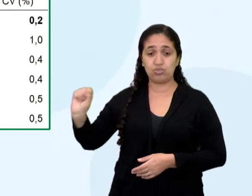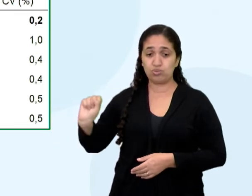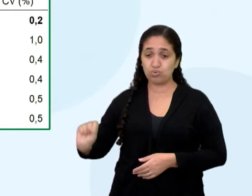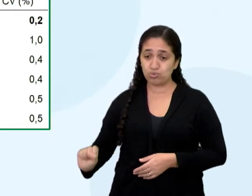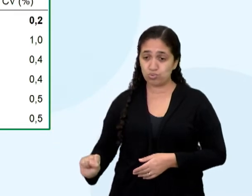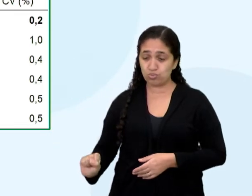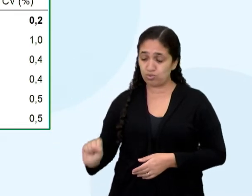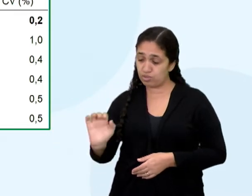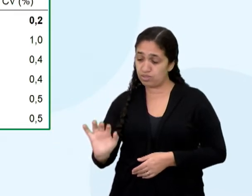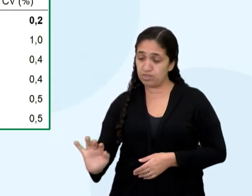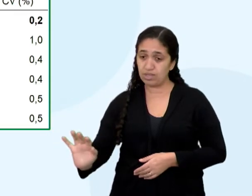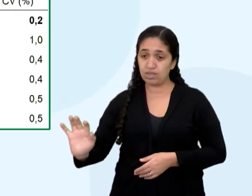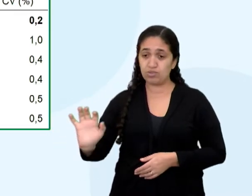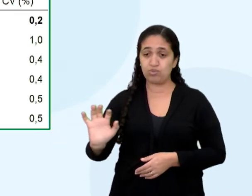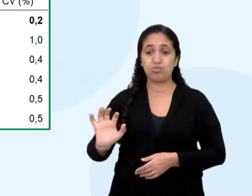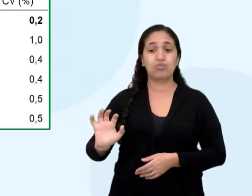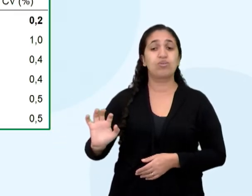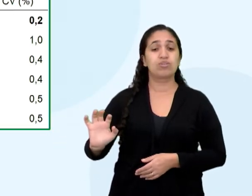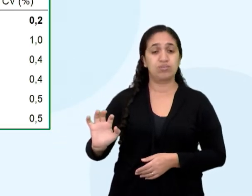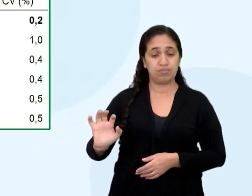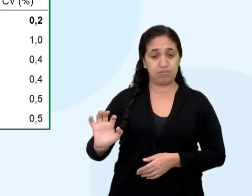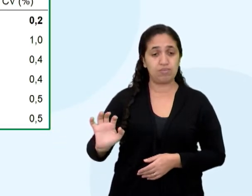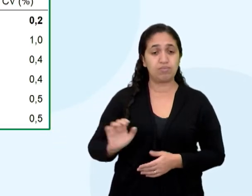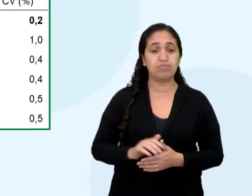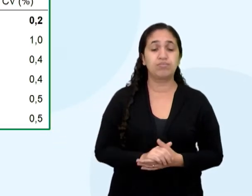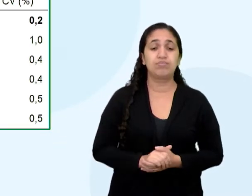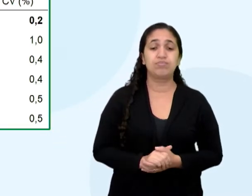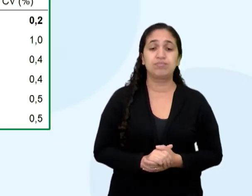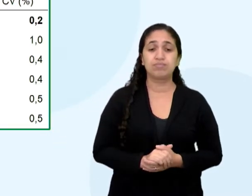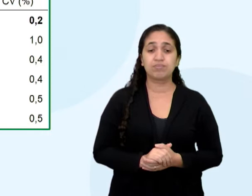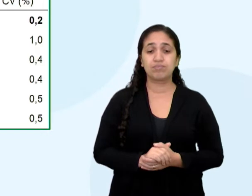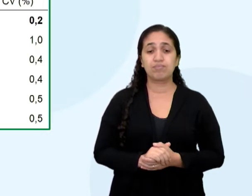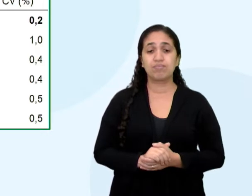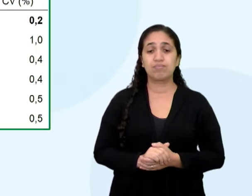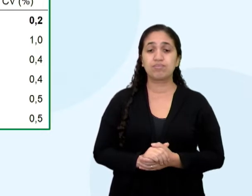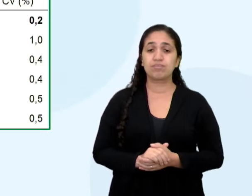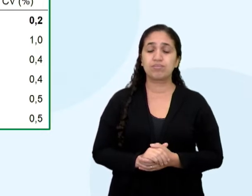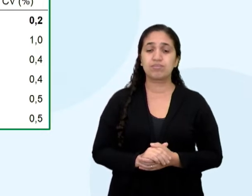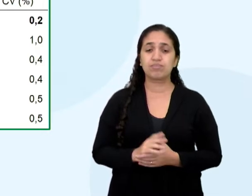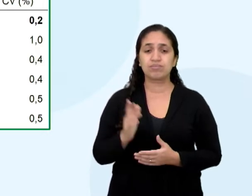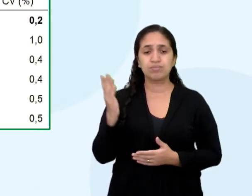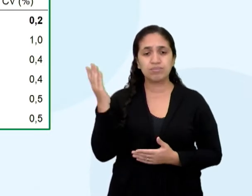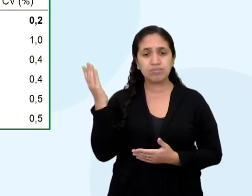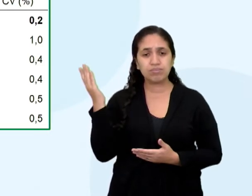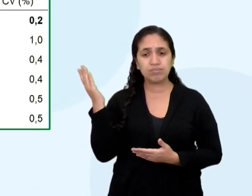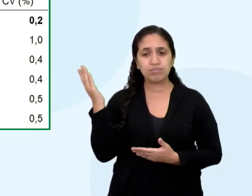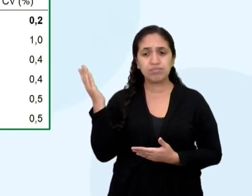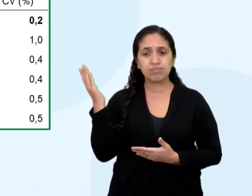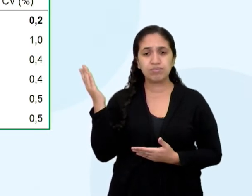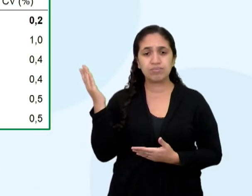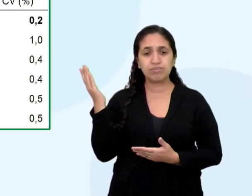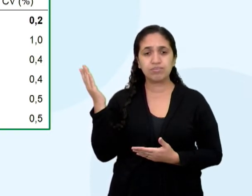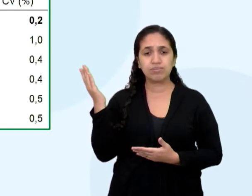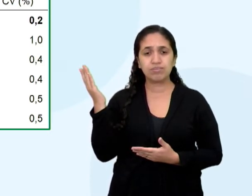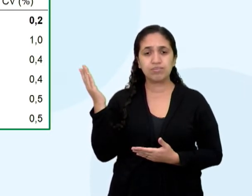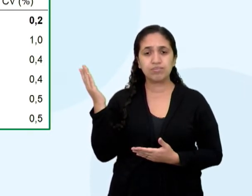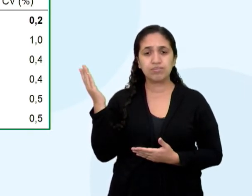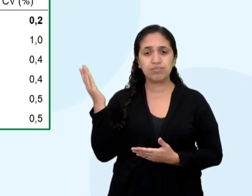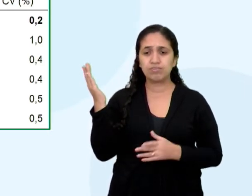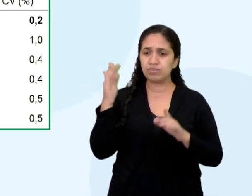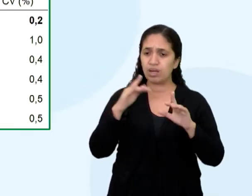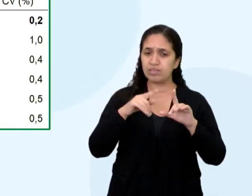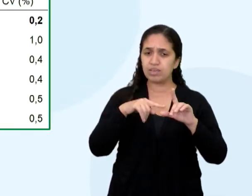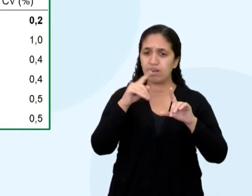sul e por último a região centro-oeste, tá ok? Sempre lembrando aqui, ó, que esse CV aí, esse coeficiente de